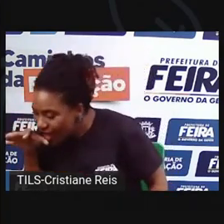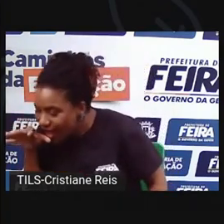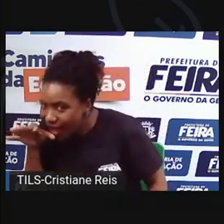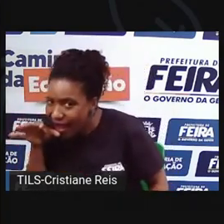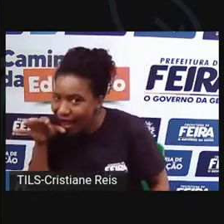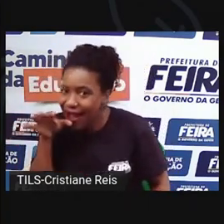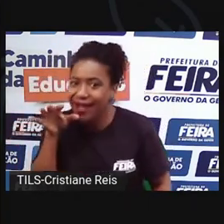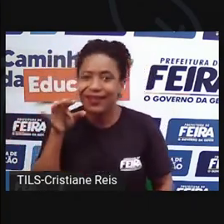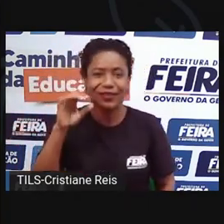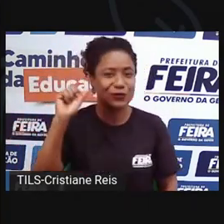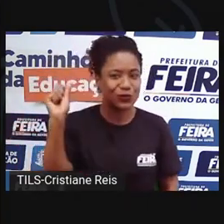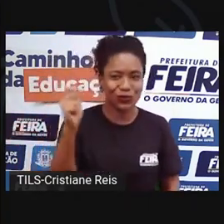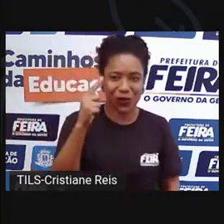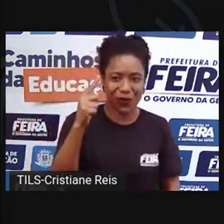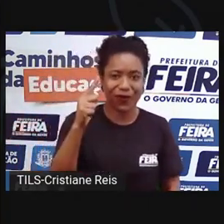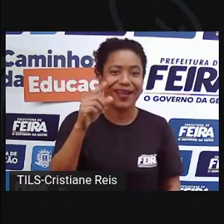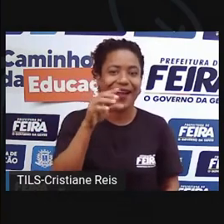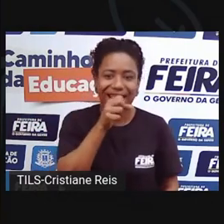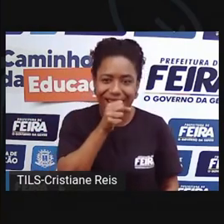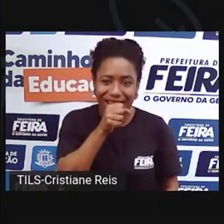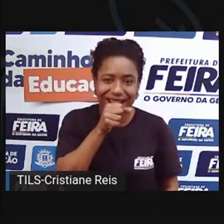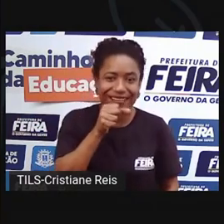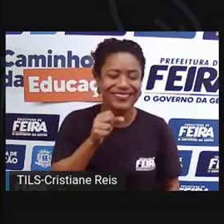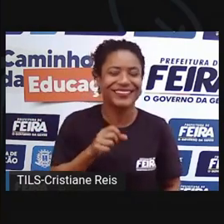Já foi o sol, agora só falta a laranja.